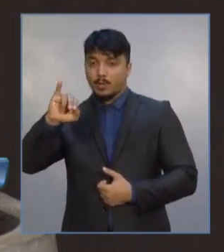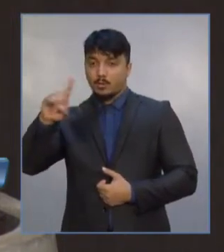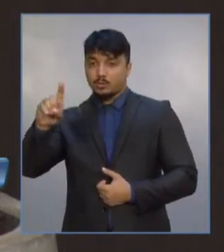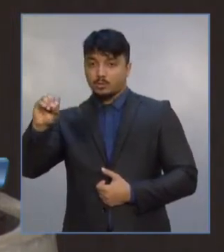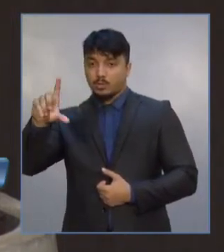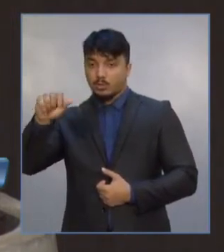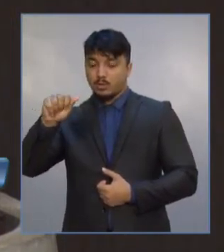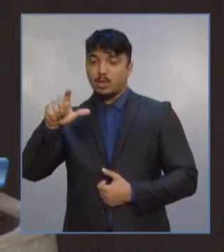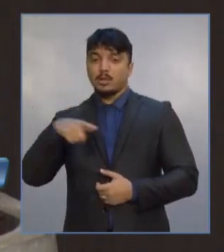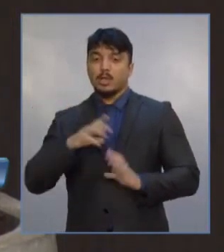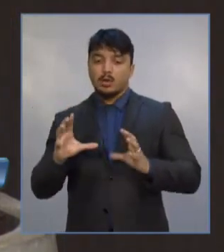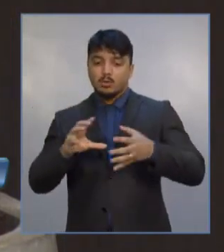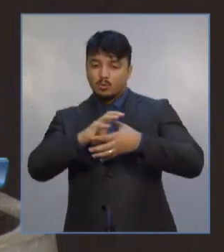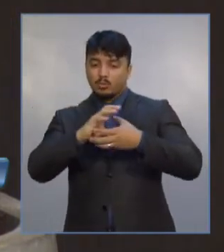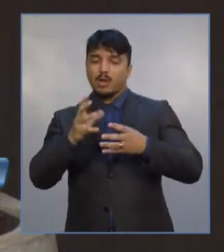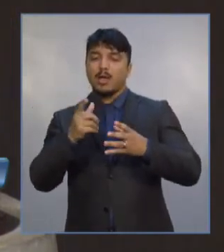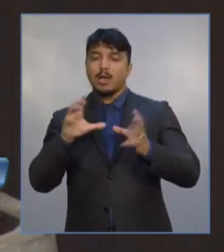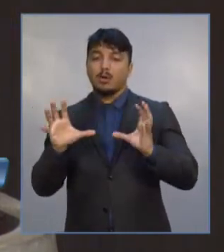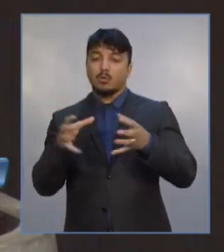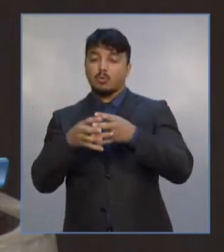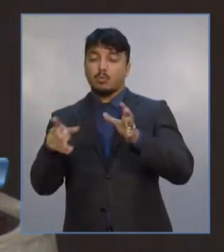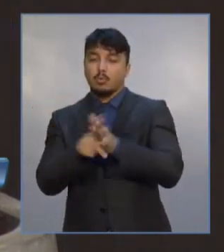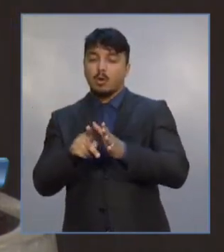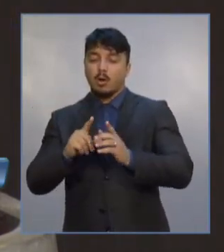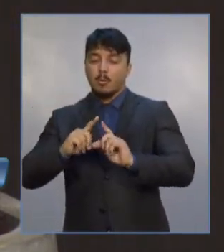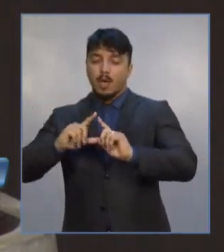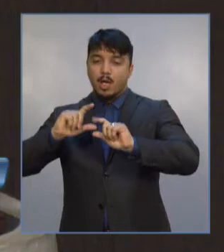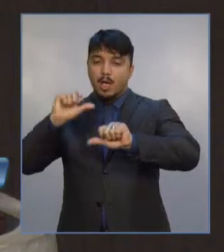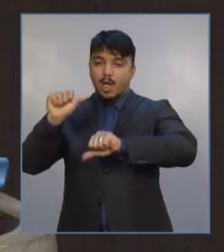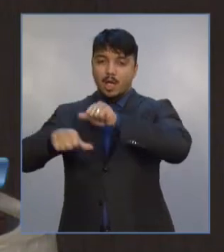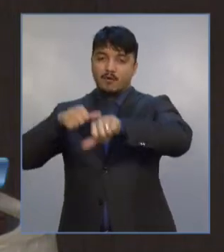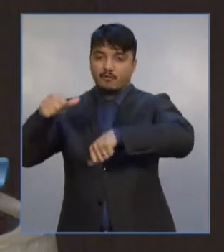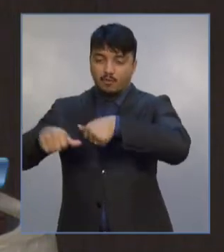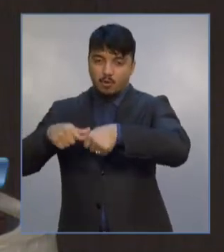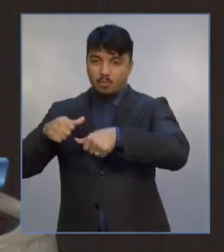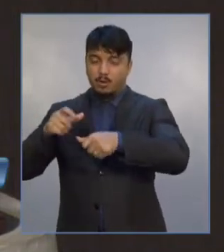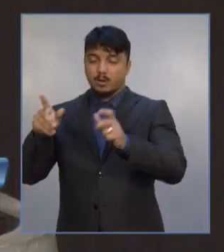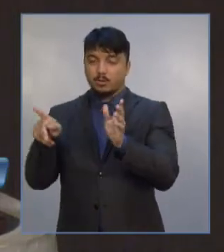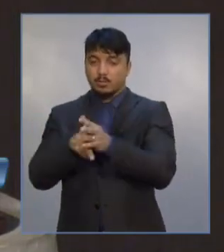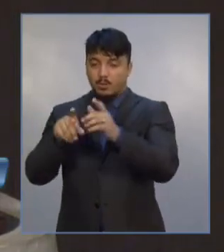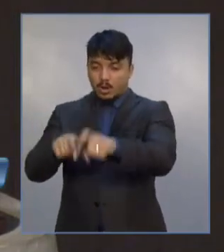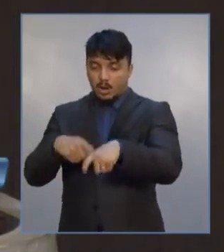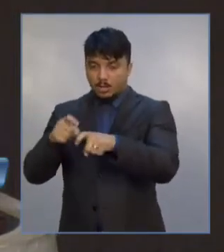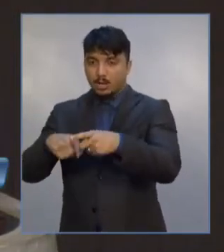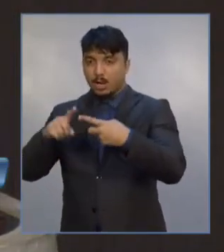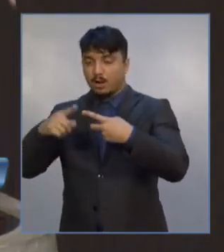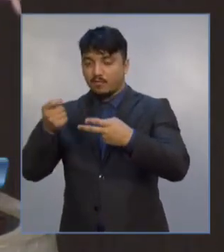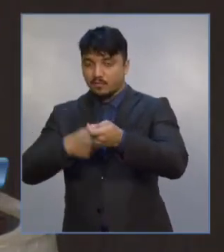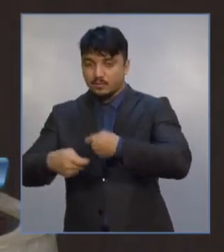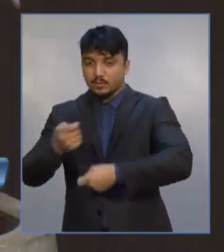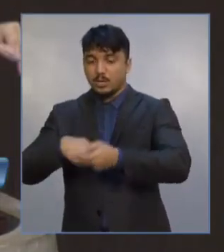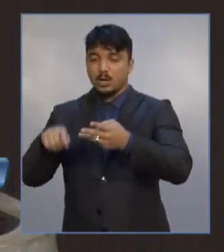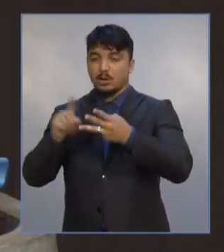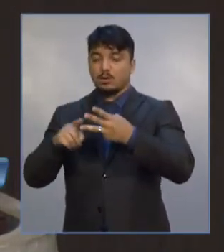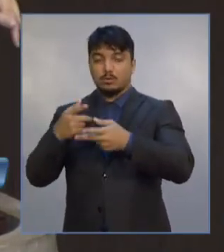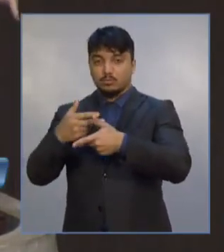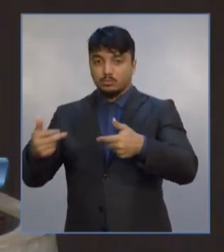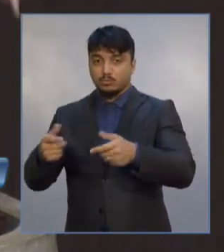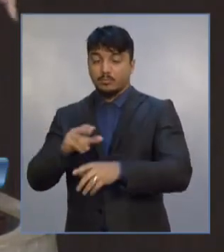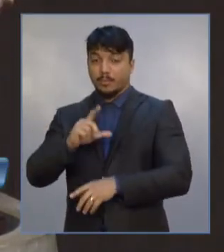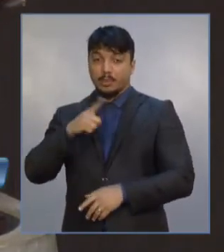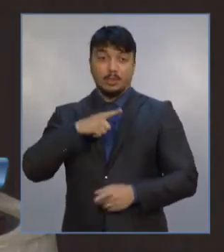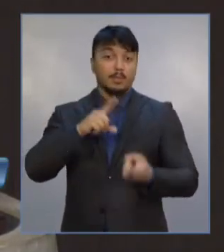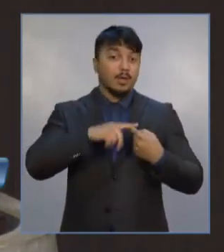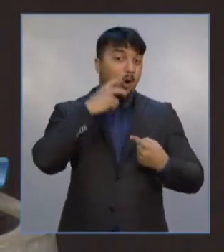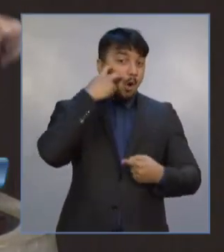Repito, reforma agrária, reforma educacional, reforma fiscal e bancária, dentre as quais estava a proibição de remessa de lucros